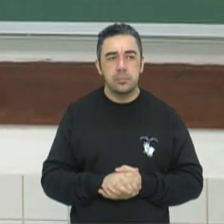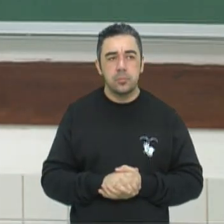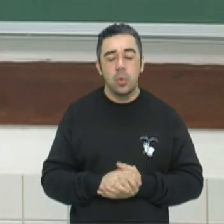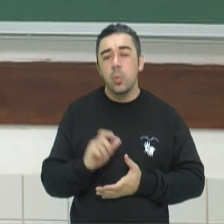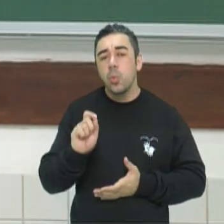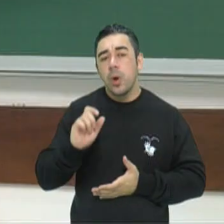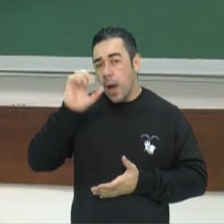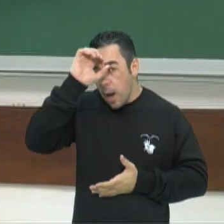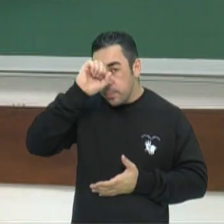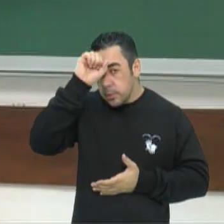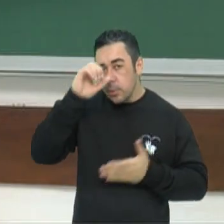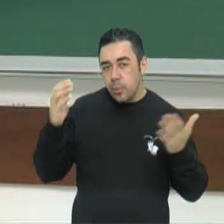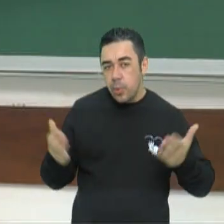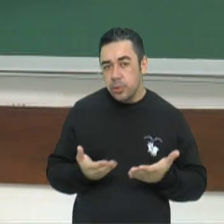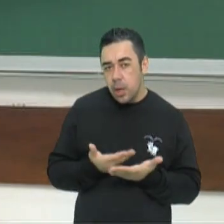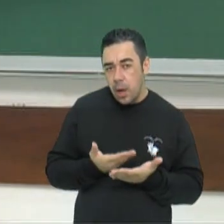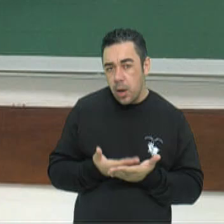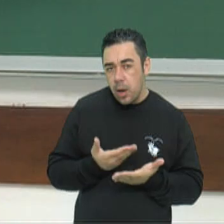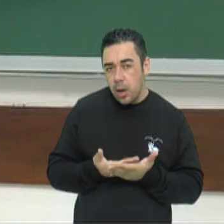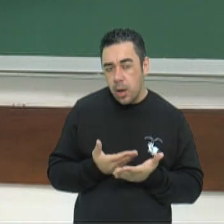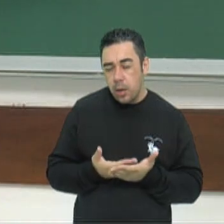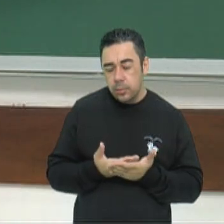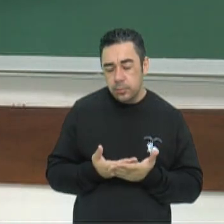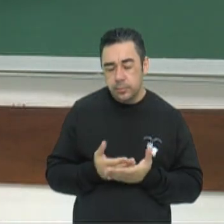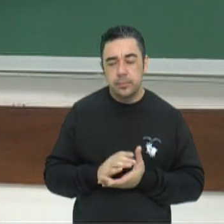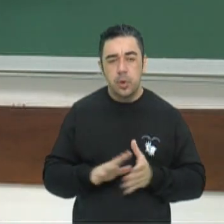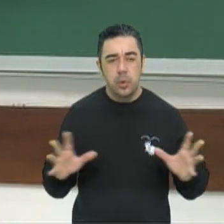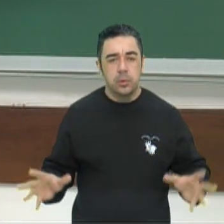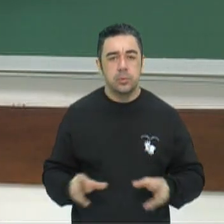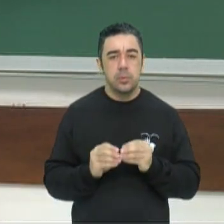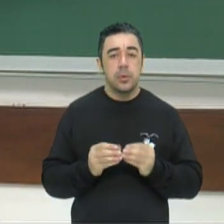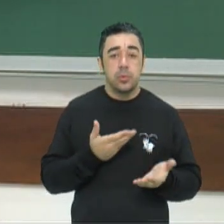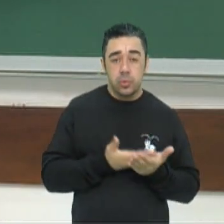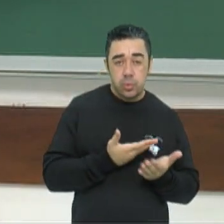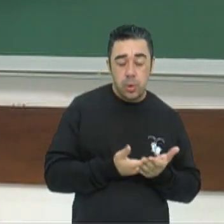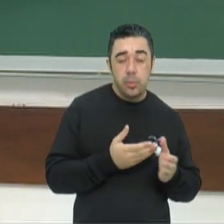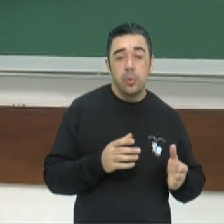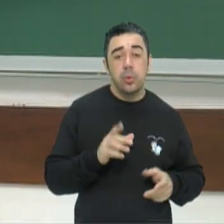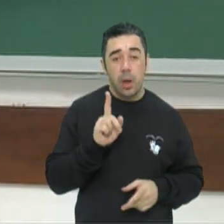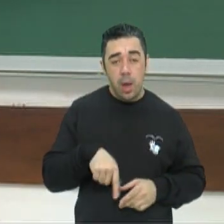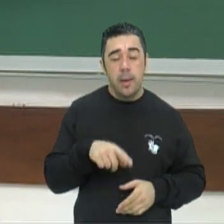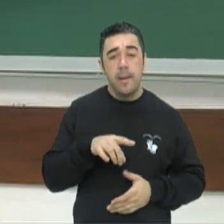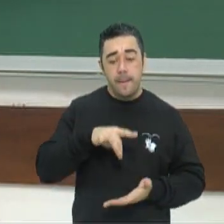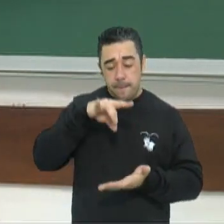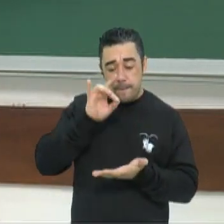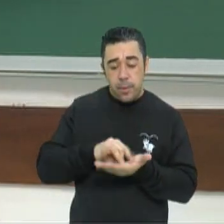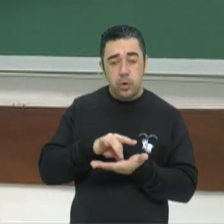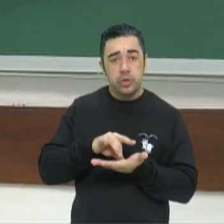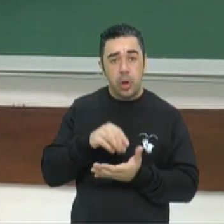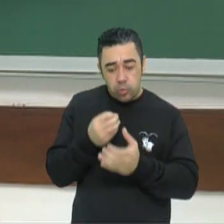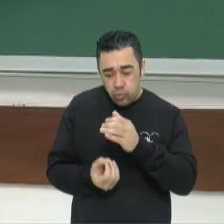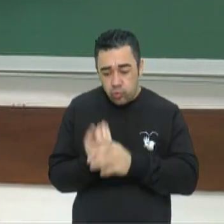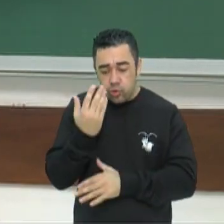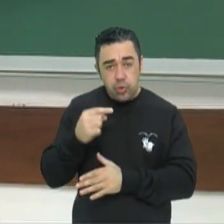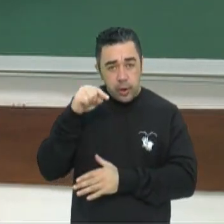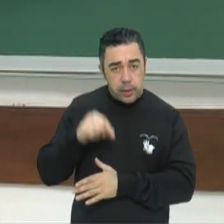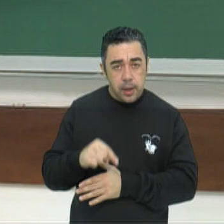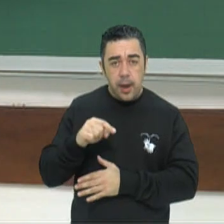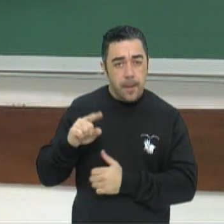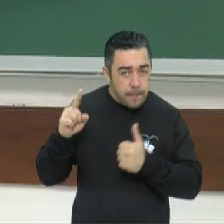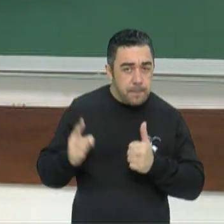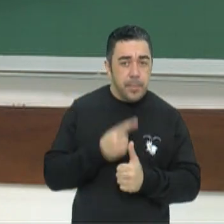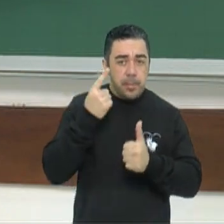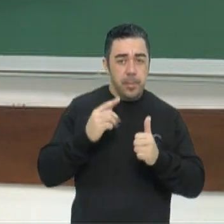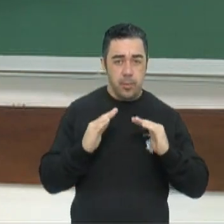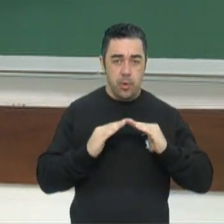que nós aprendemos na aula de hoje? Vamos para nossas considerações gerais. Então, nós estudamos sobre o quê? Sobre os povos originários, sobre os povos indígenas, os primeiros habitantes